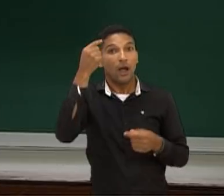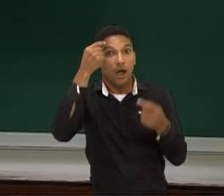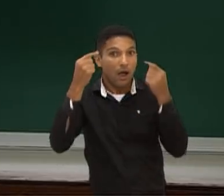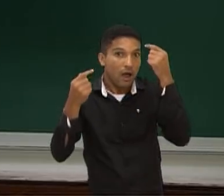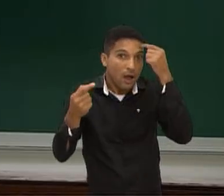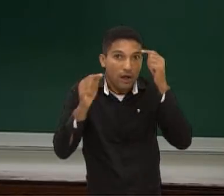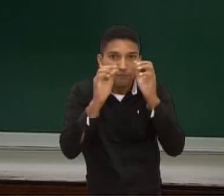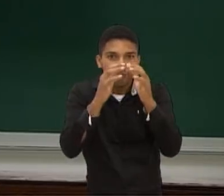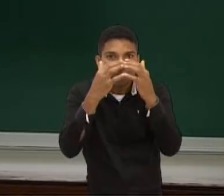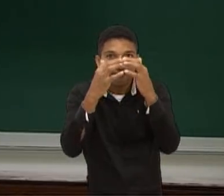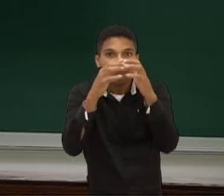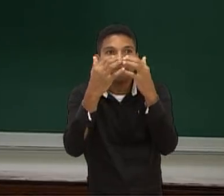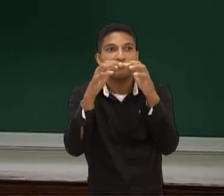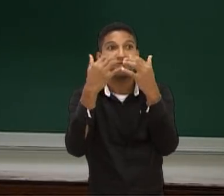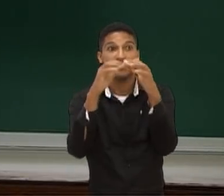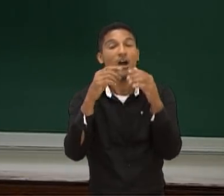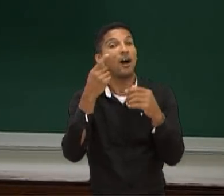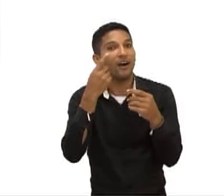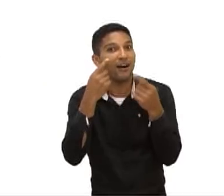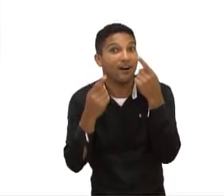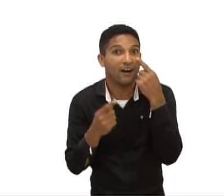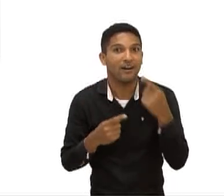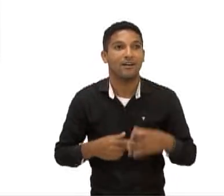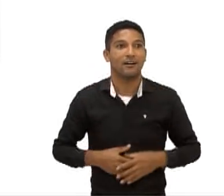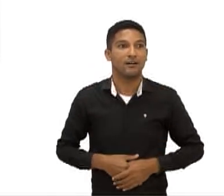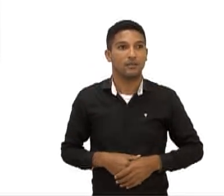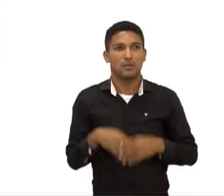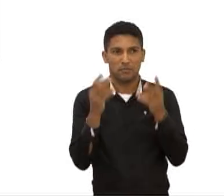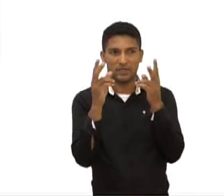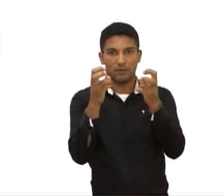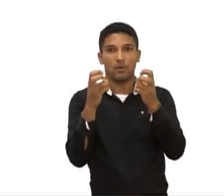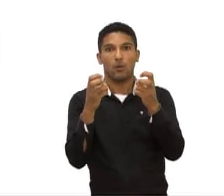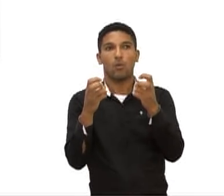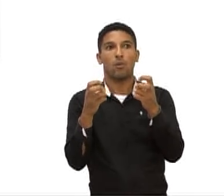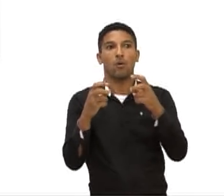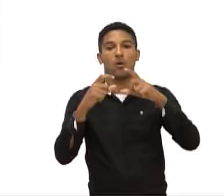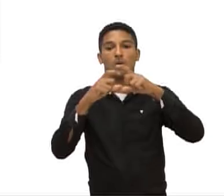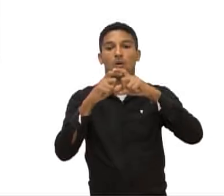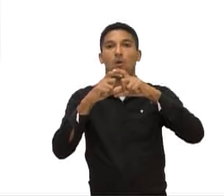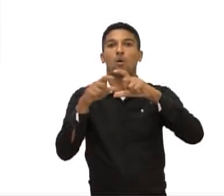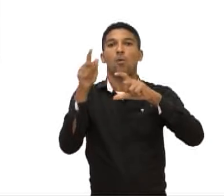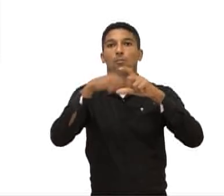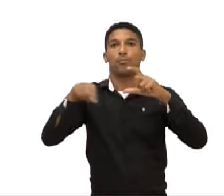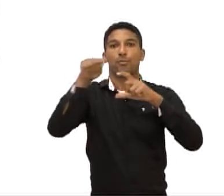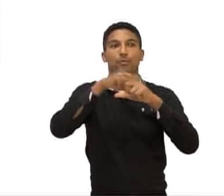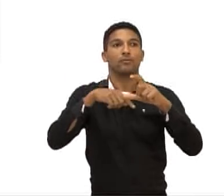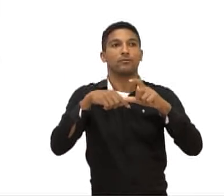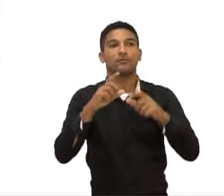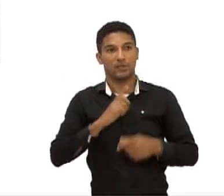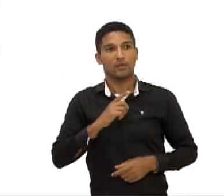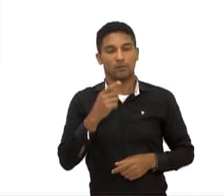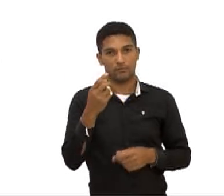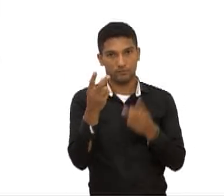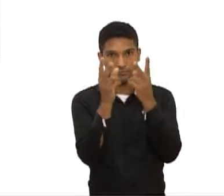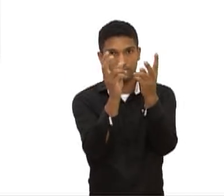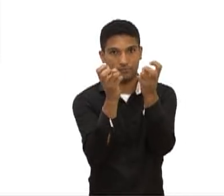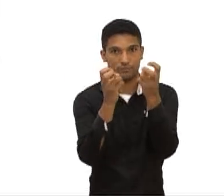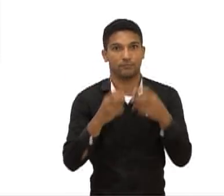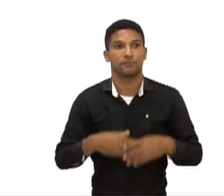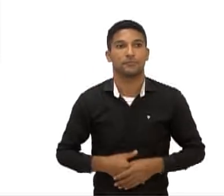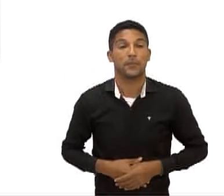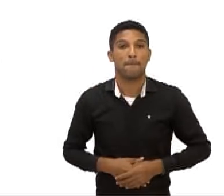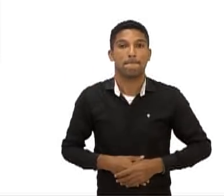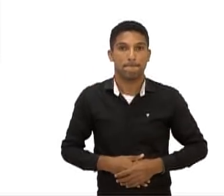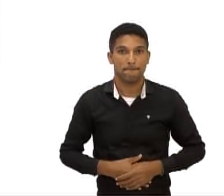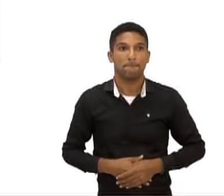tá? Então, olha lá, perceba que nas figuras circuladas, então tem algumas figuras circuladas aí com vocês, tá